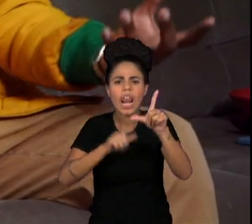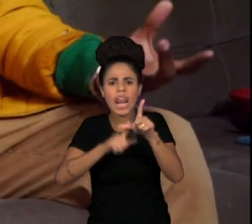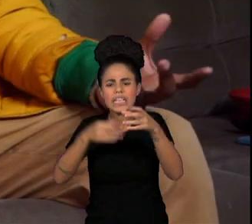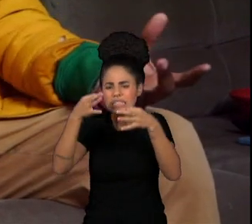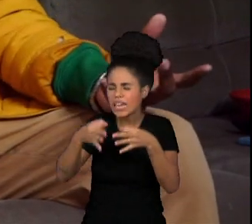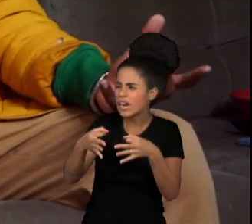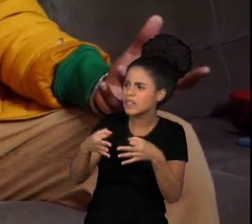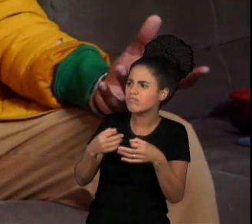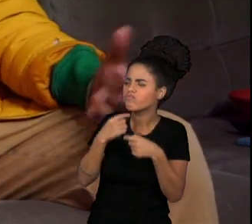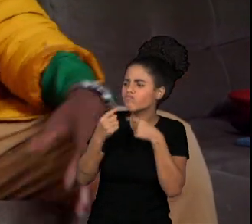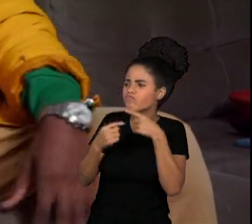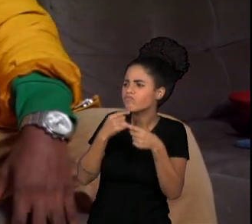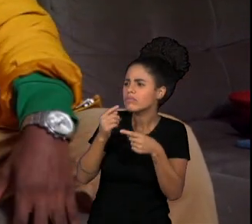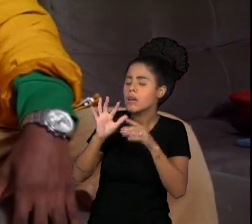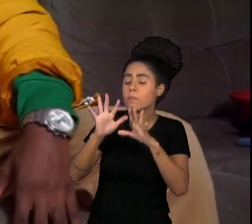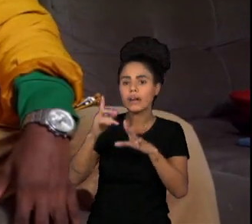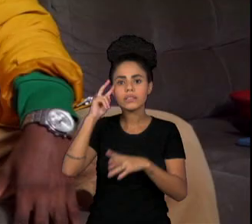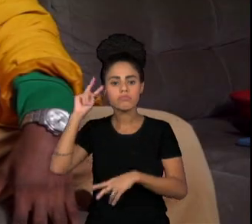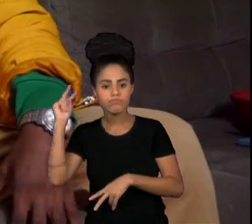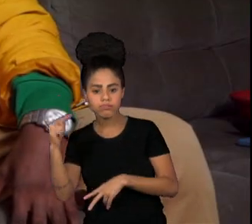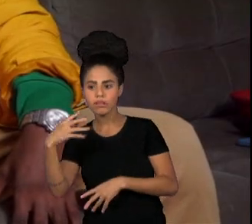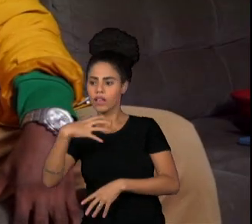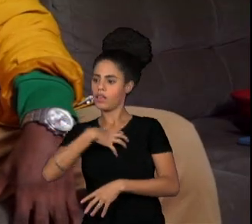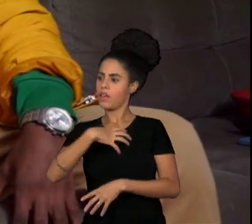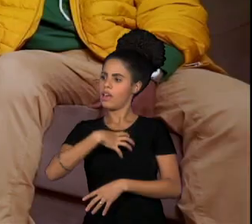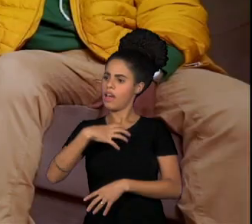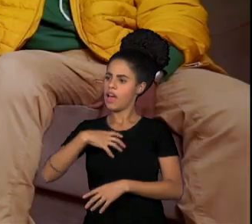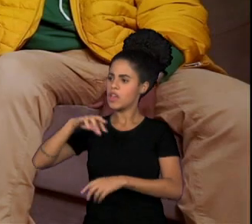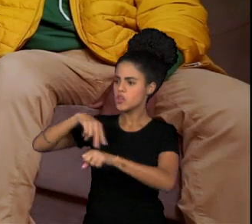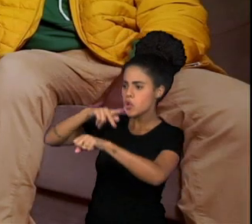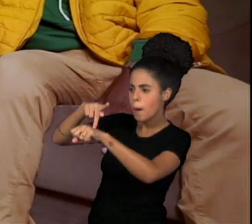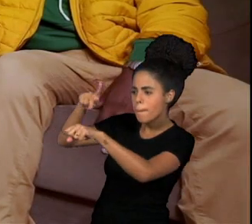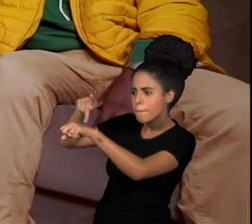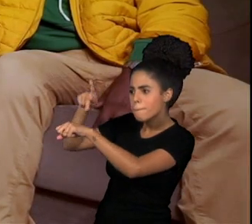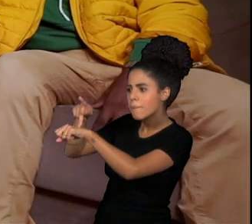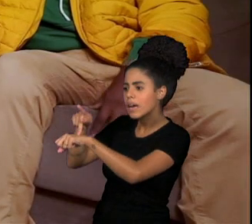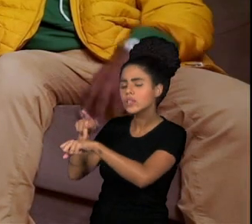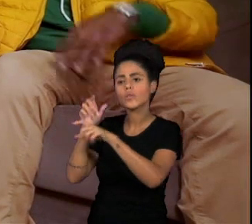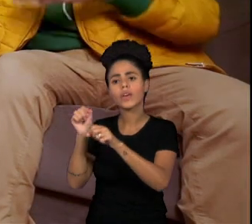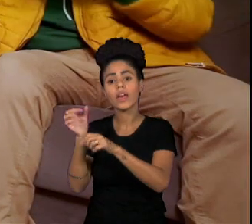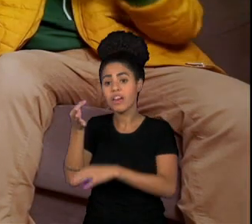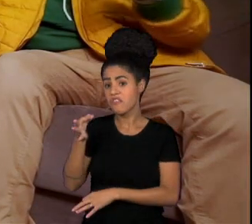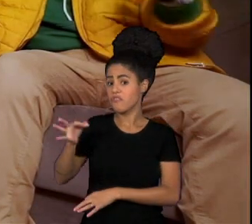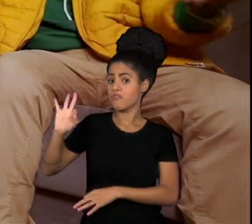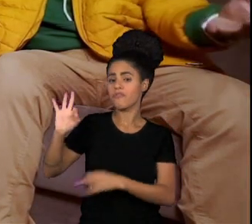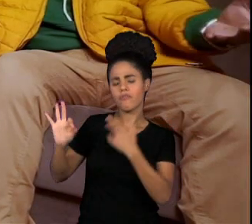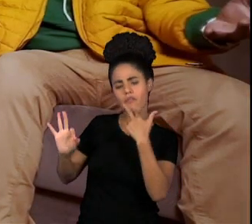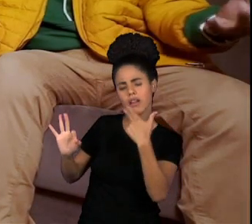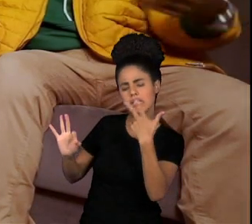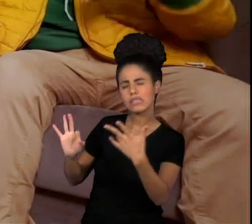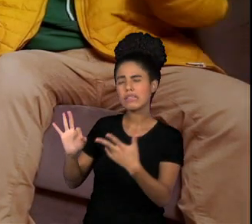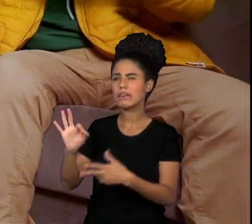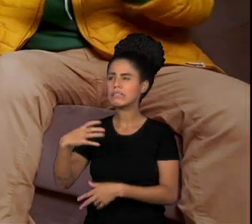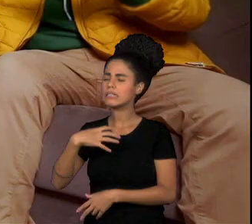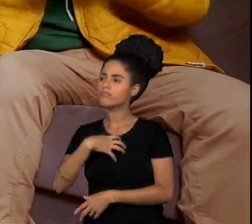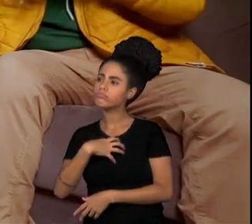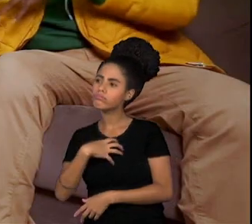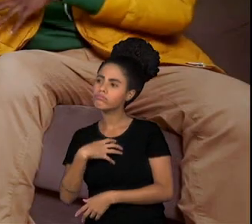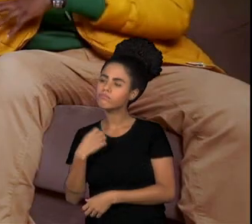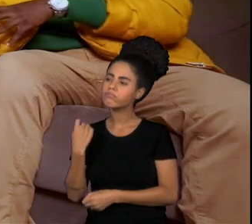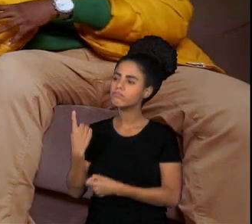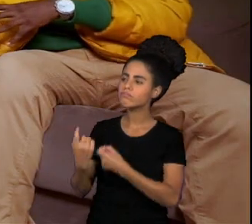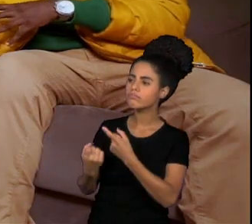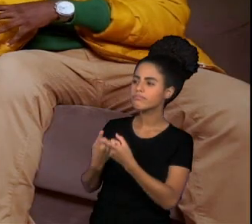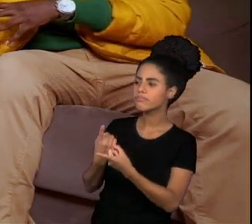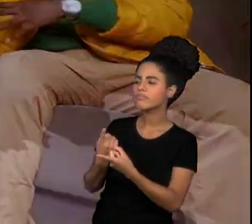muitos artistas de países que falam o francês também, às vezes não conseguiam trazer o mesmo calor que o